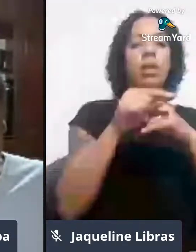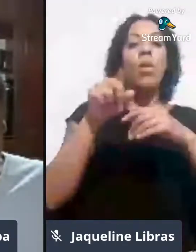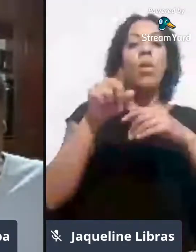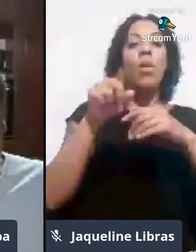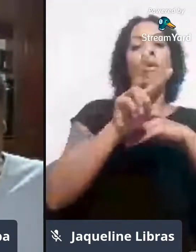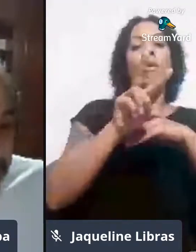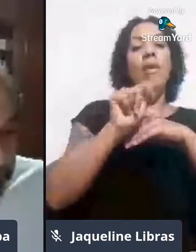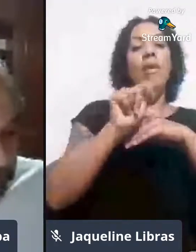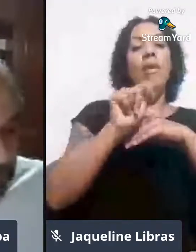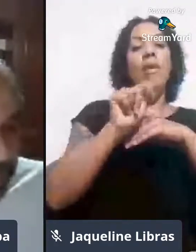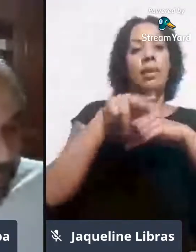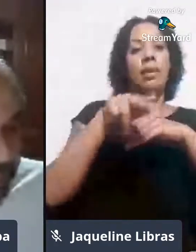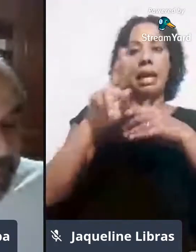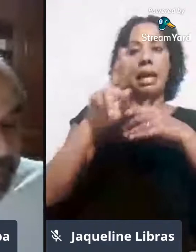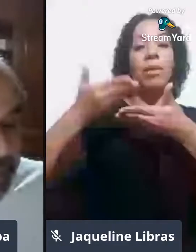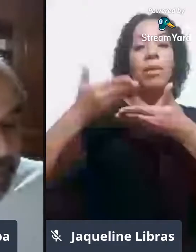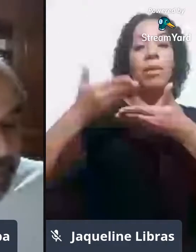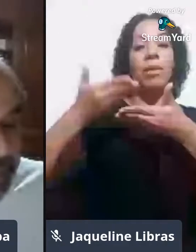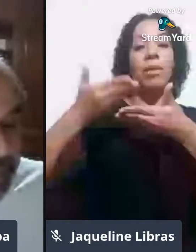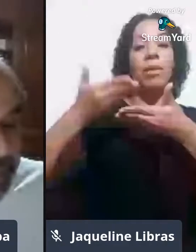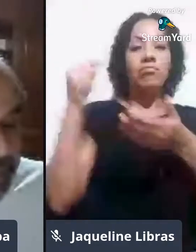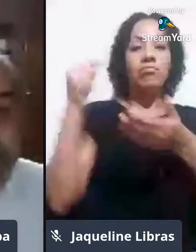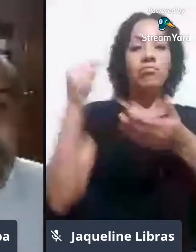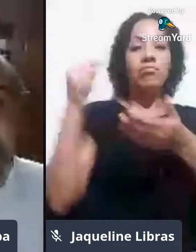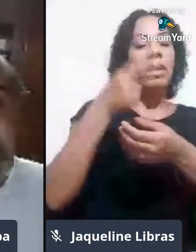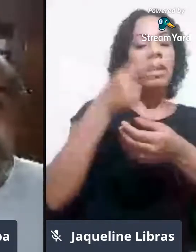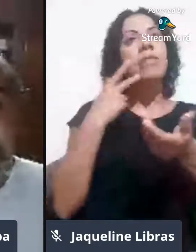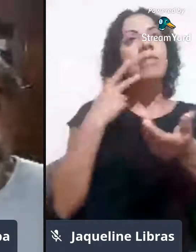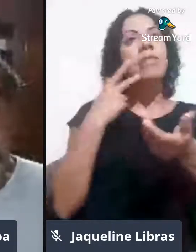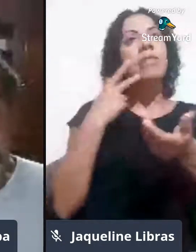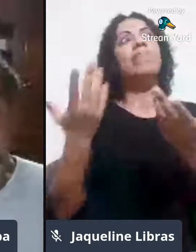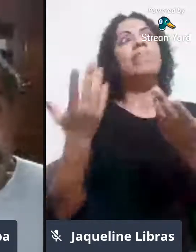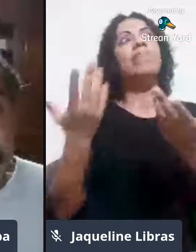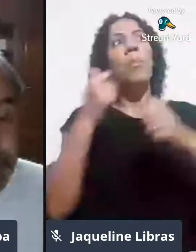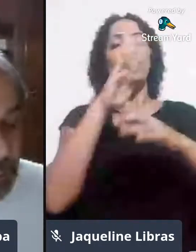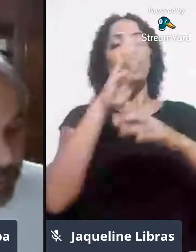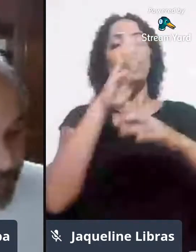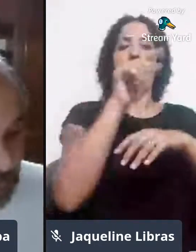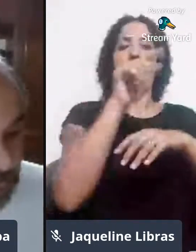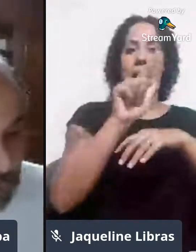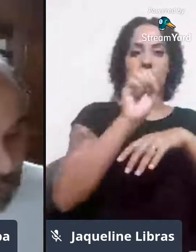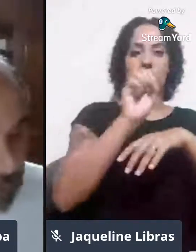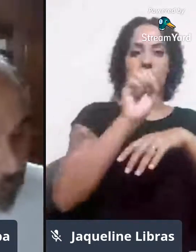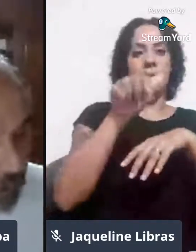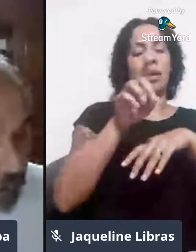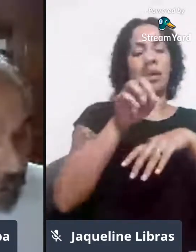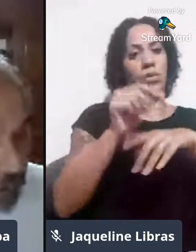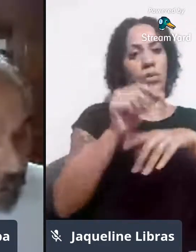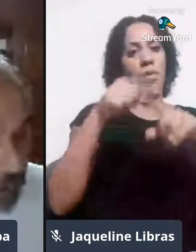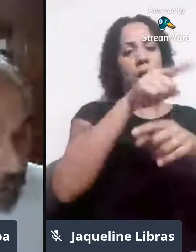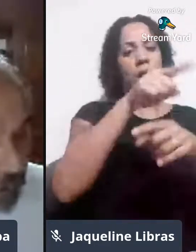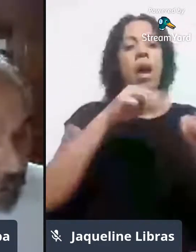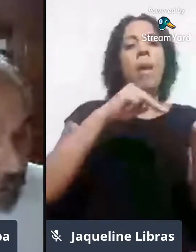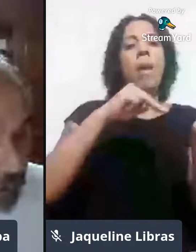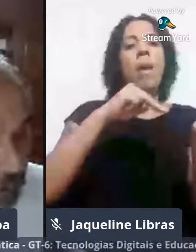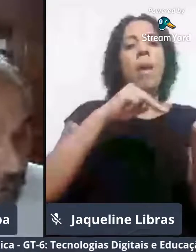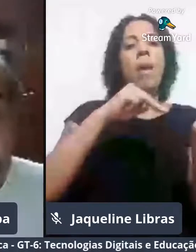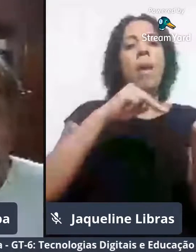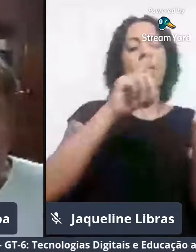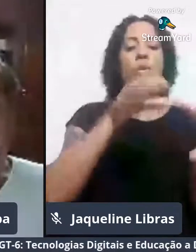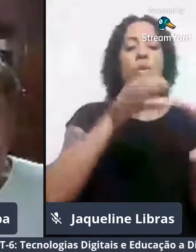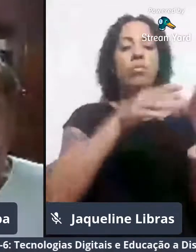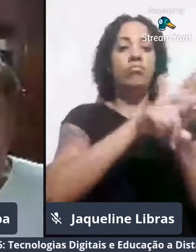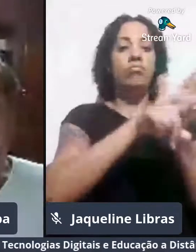não é, para falar isso, eu falei, pô, tem que chamar o Alessandro. Ele é membro, não é, assim, é coordenador de um grupo de pesquisa sobre